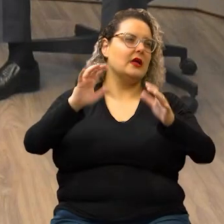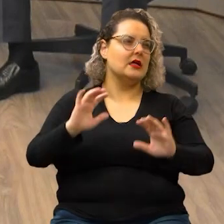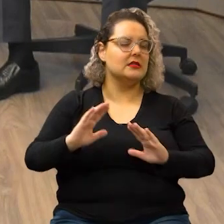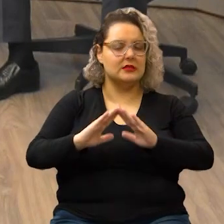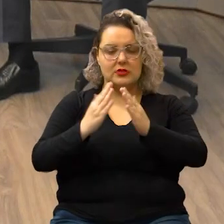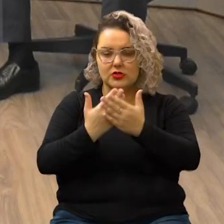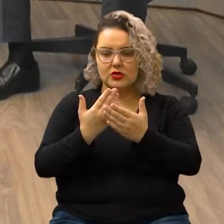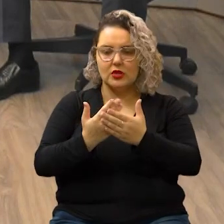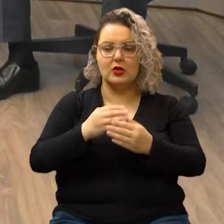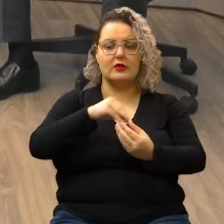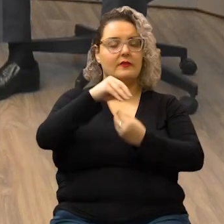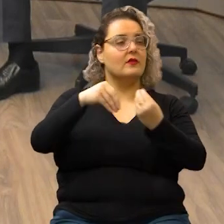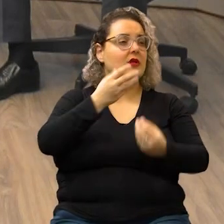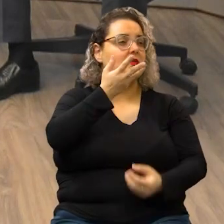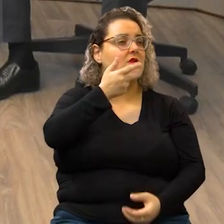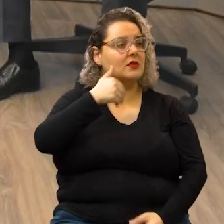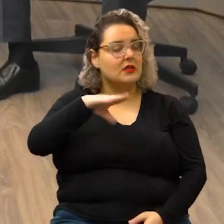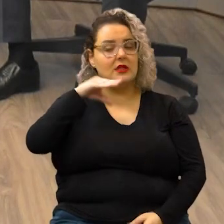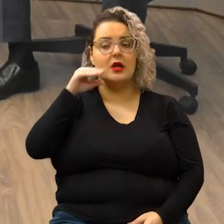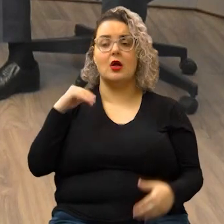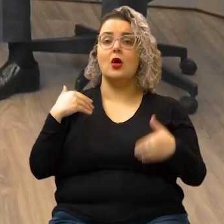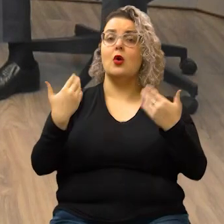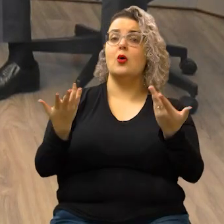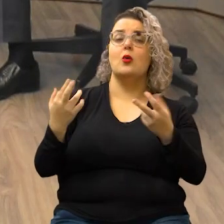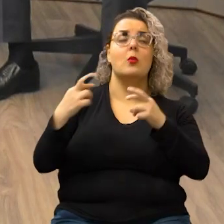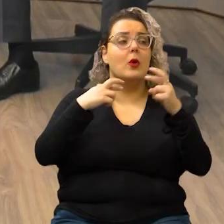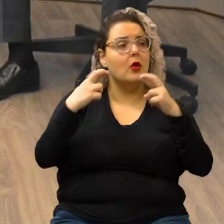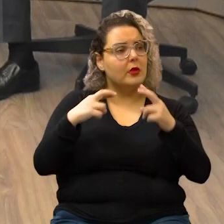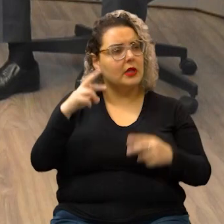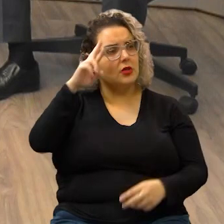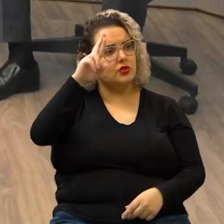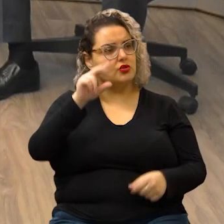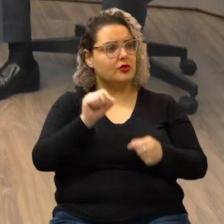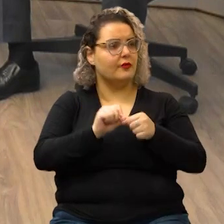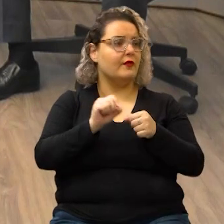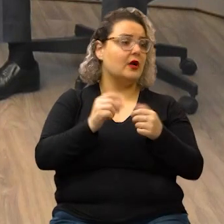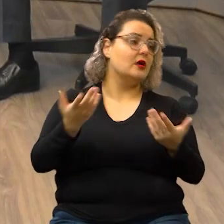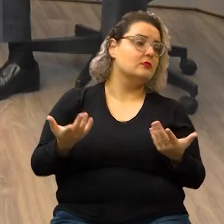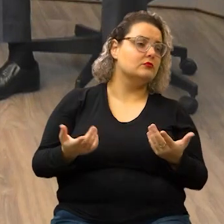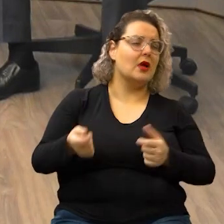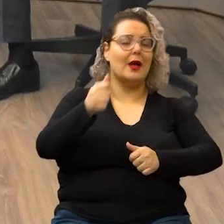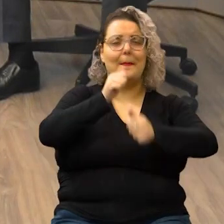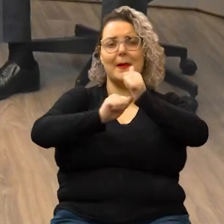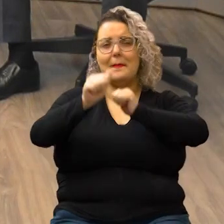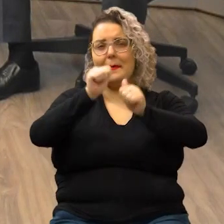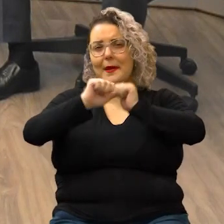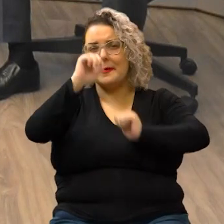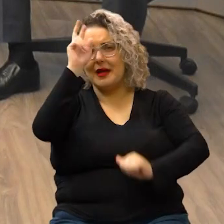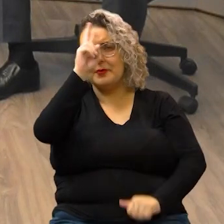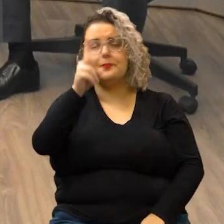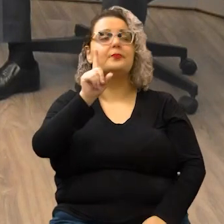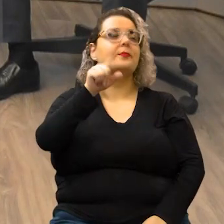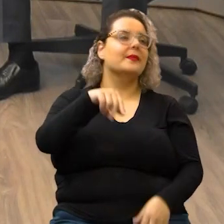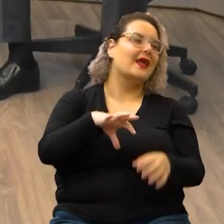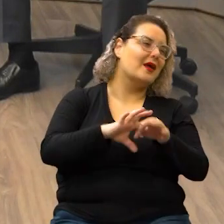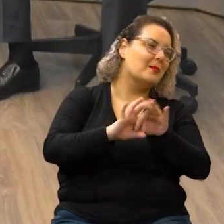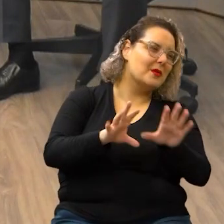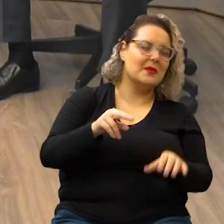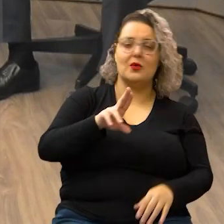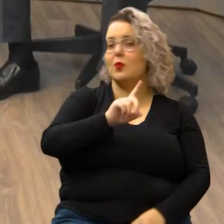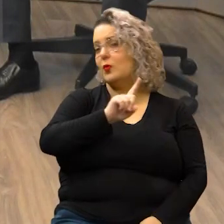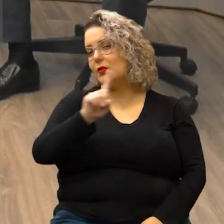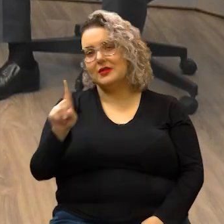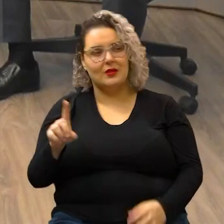e adolescentes. Qual é a análise que o senhor faz dessa questão olha, a bebida alcoólica é permitida ou não